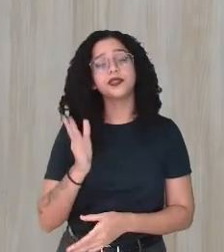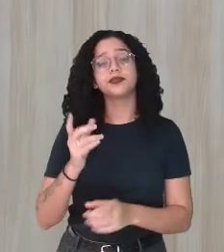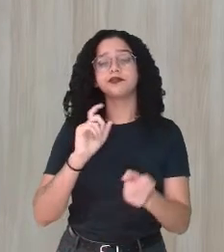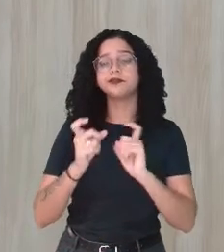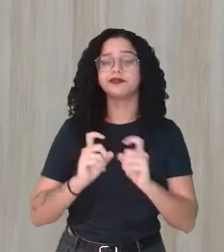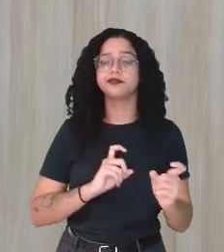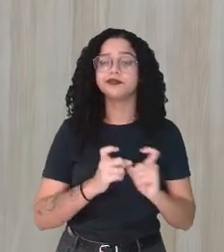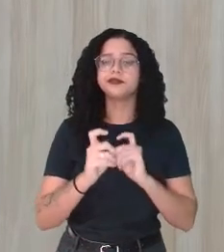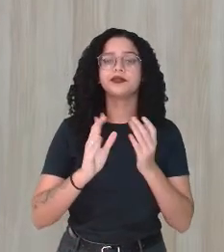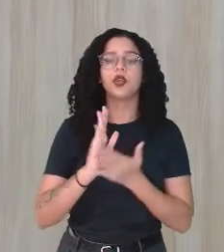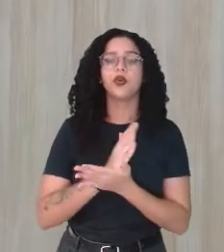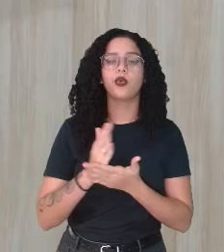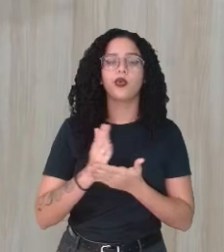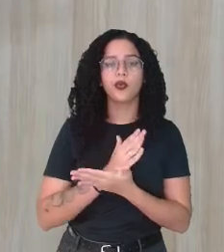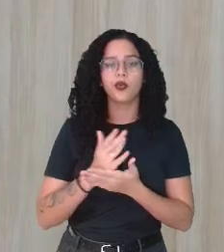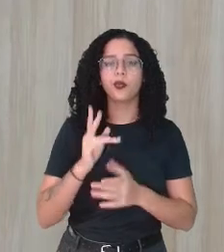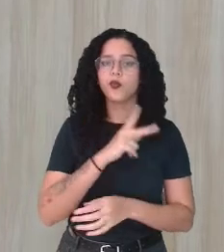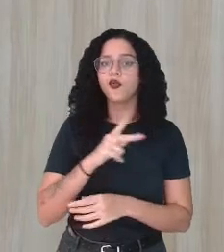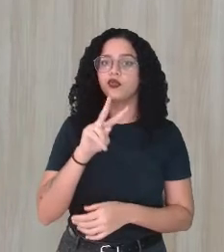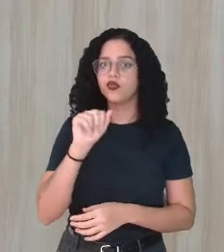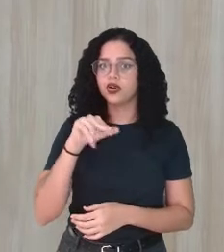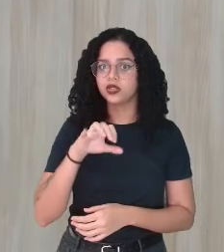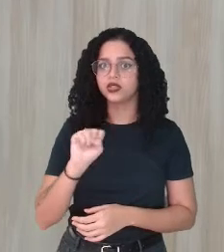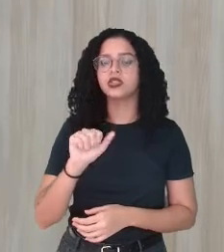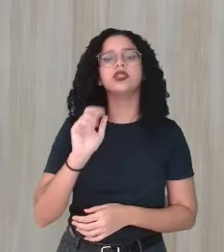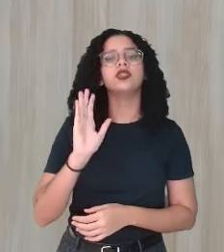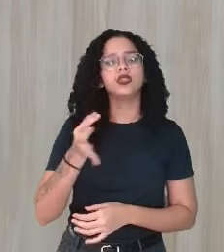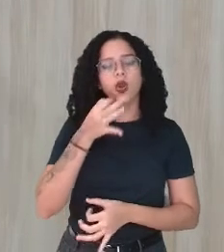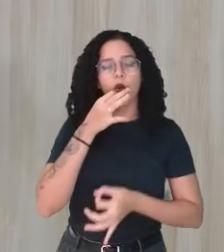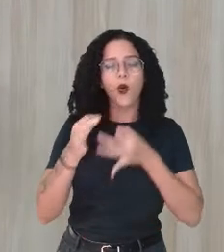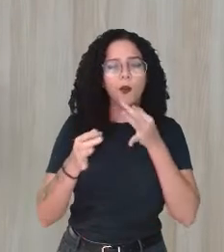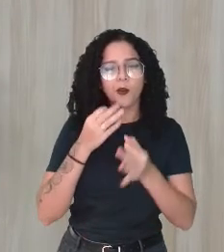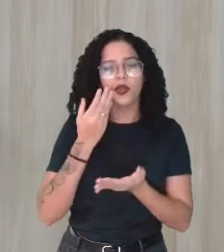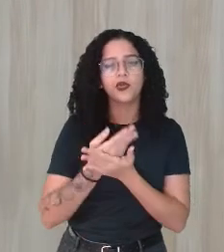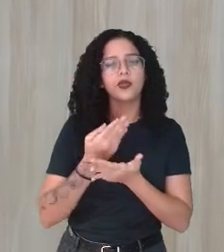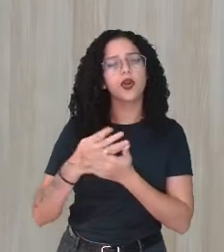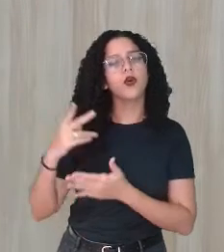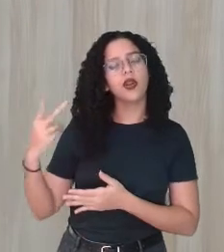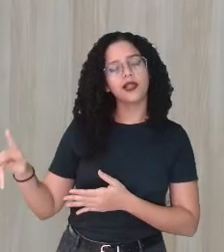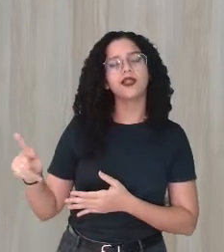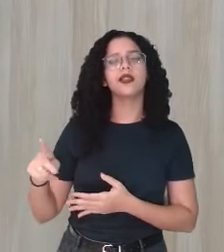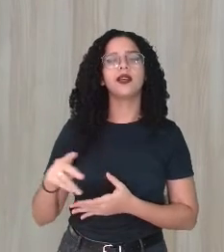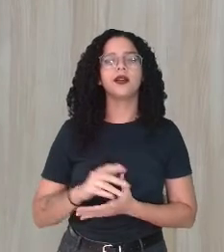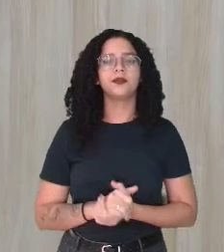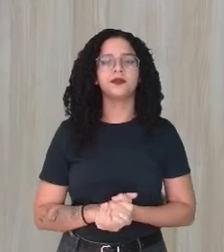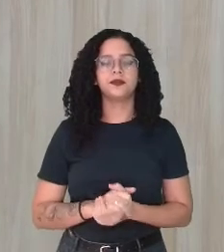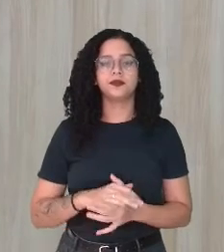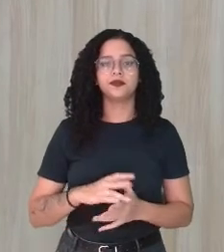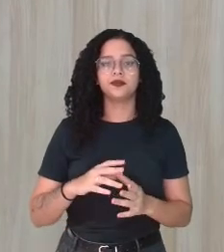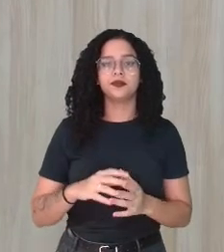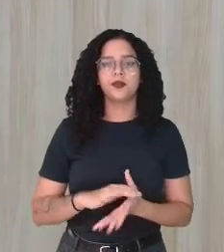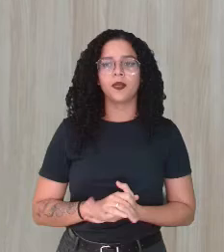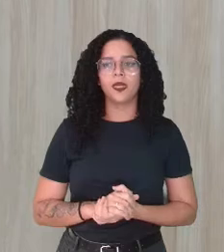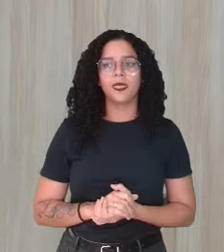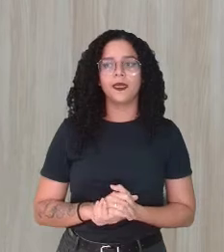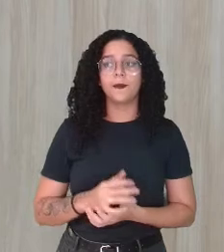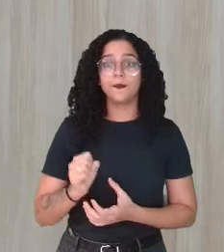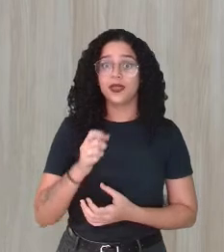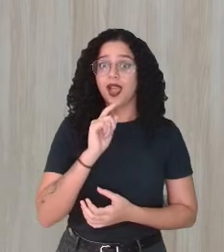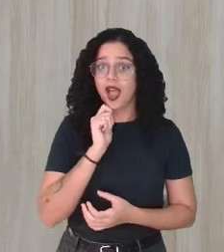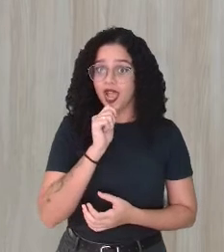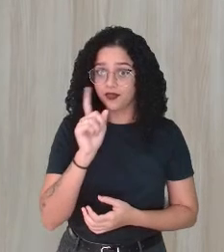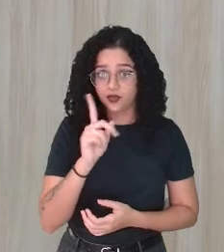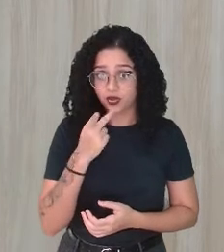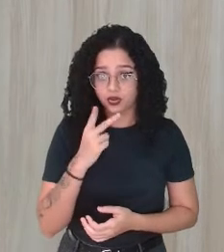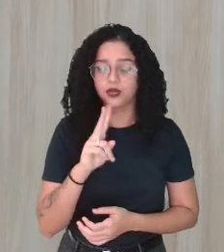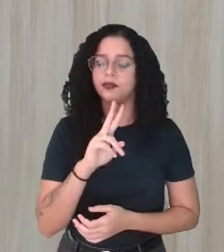discutiu algumas vezes, né. A professora Vanessa já deve ter comentado também sobre essas coisas nas aulas de sustentabilidade, e se ainda não falou,